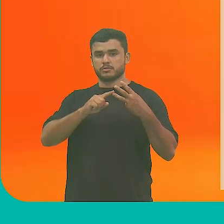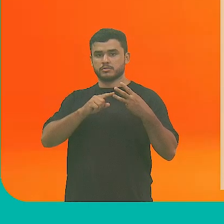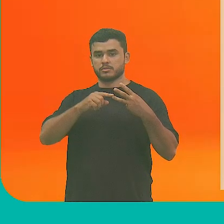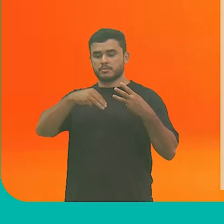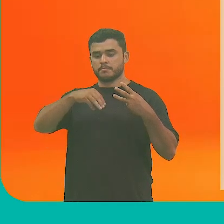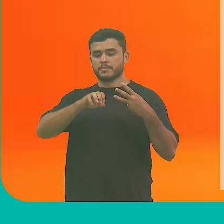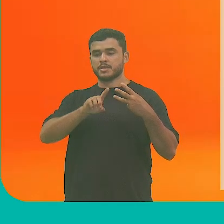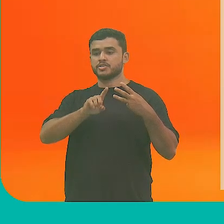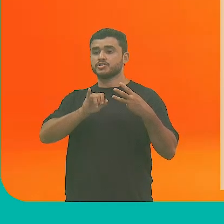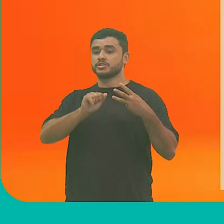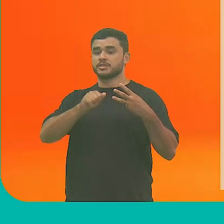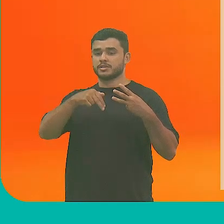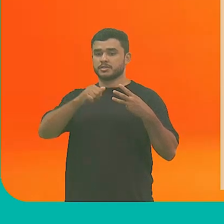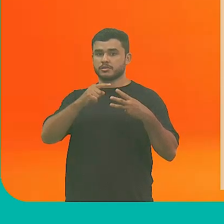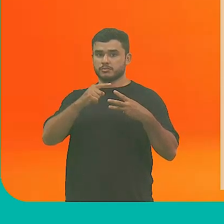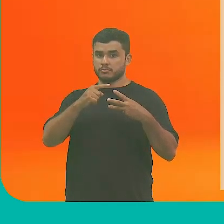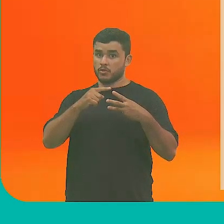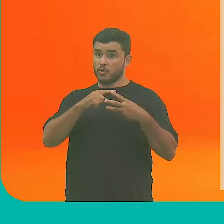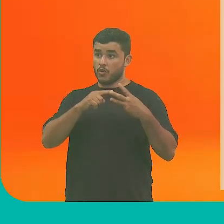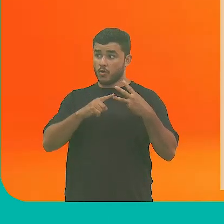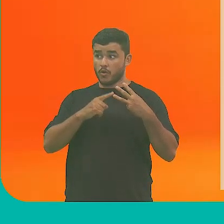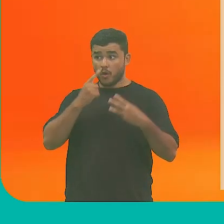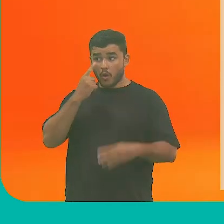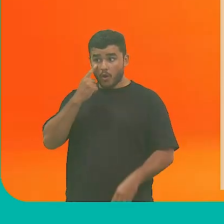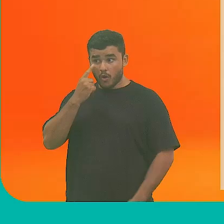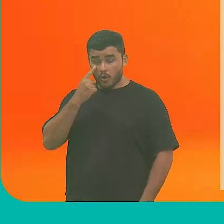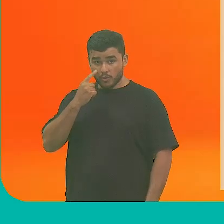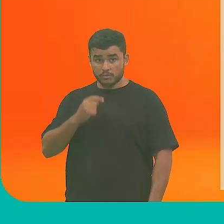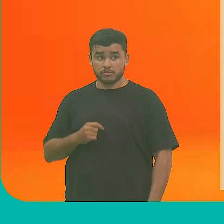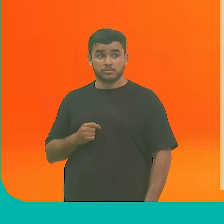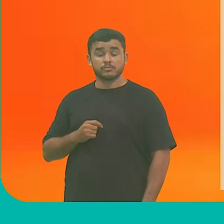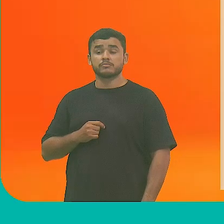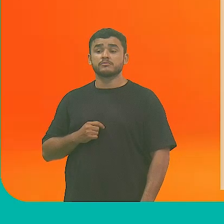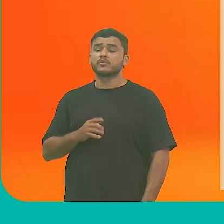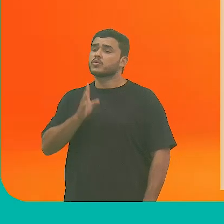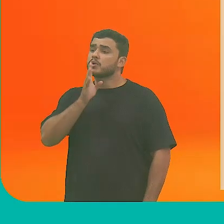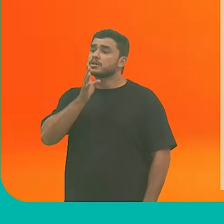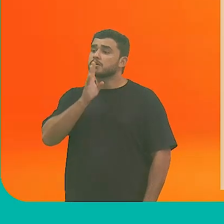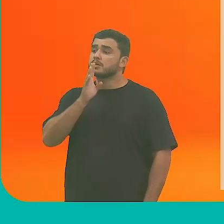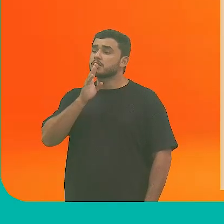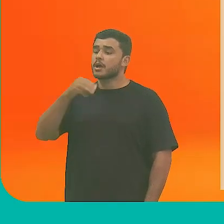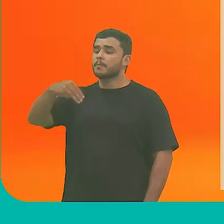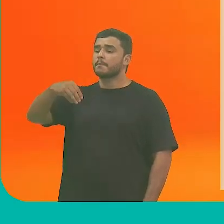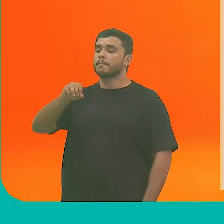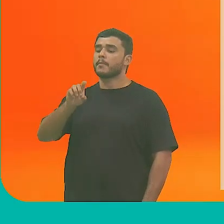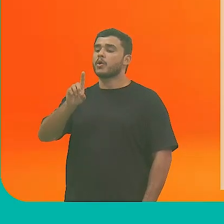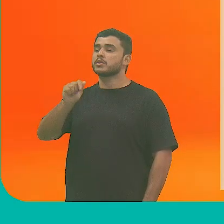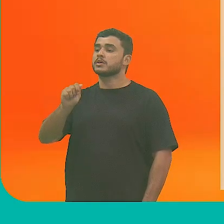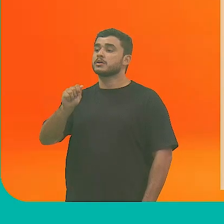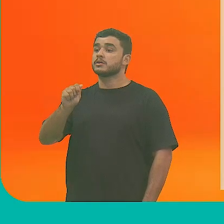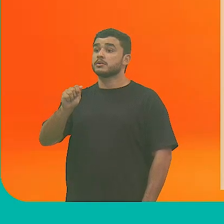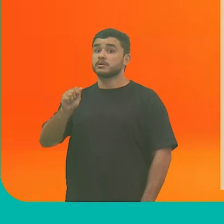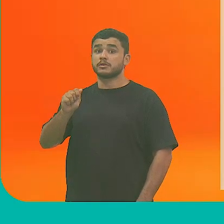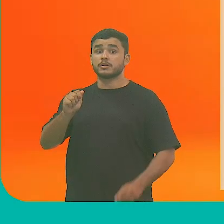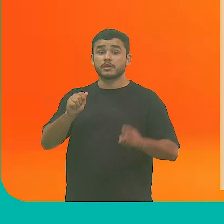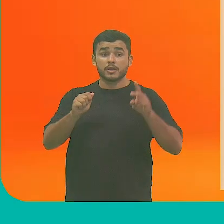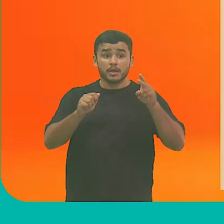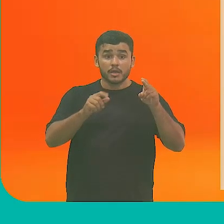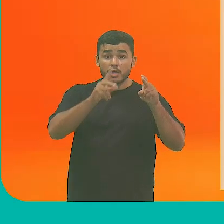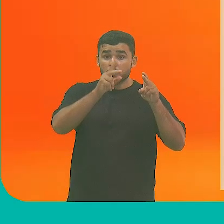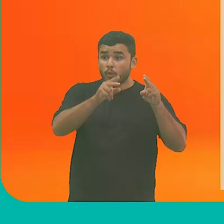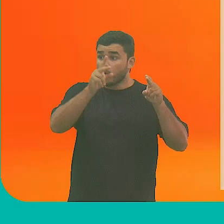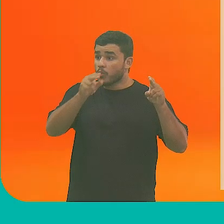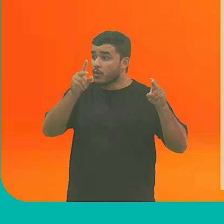mediana, tá? Vamos lembrar aqui, o que é a moda? A moda é